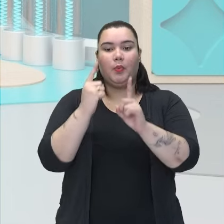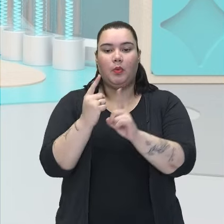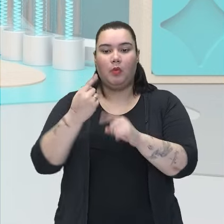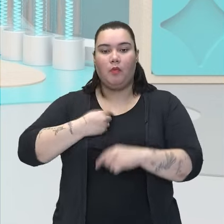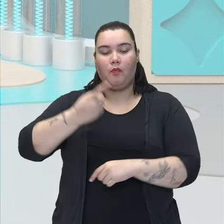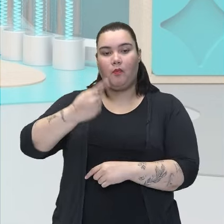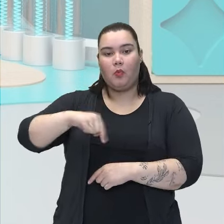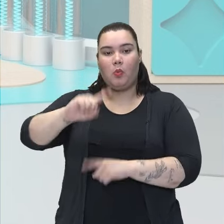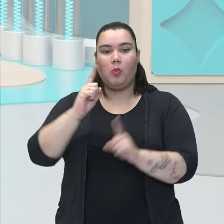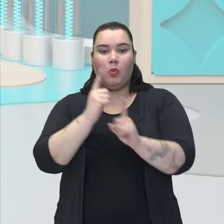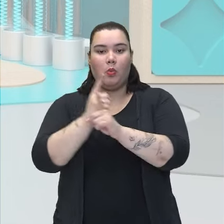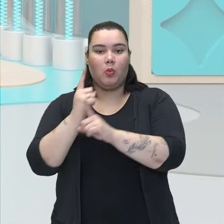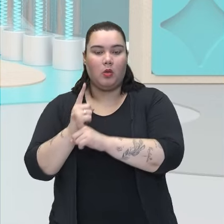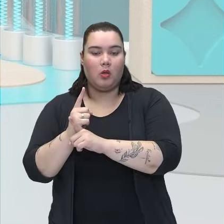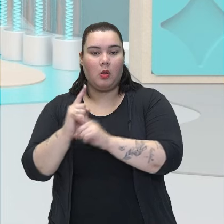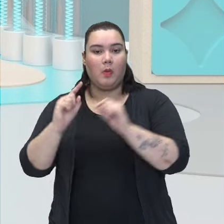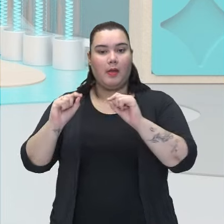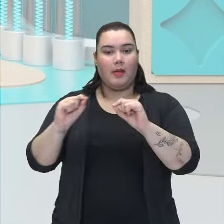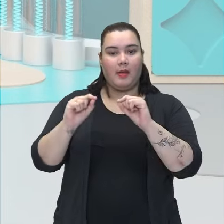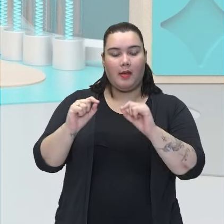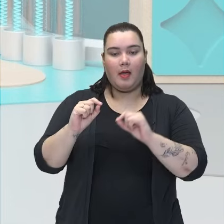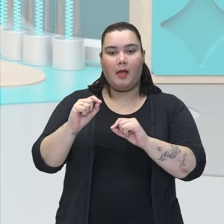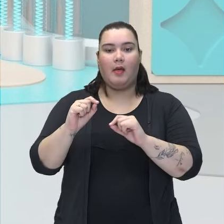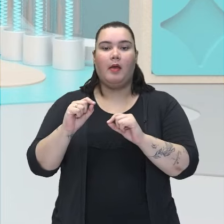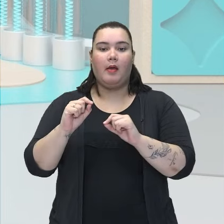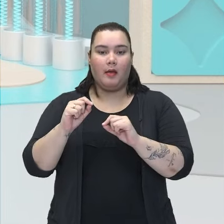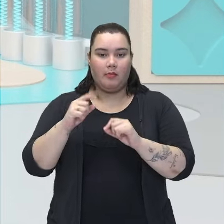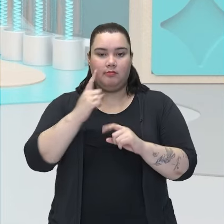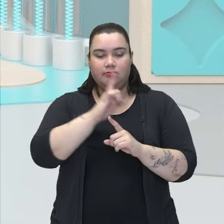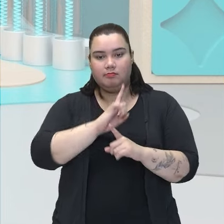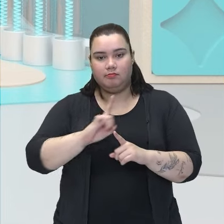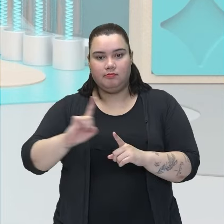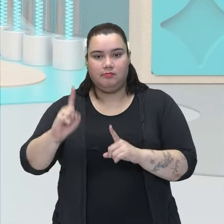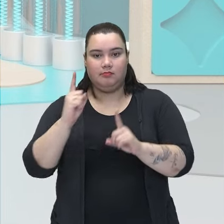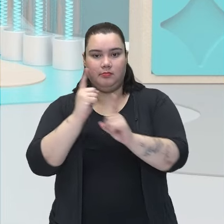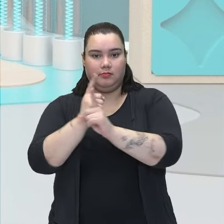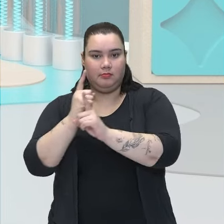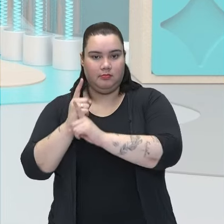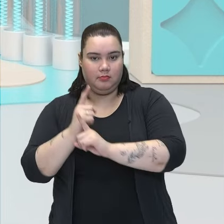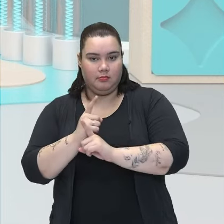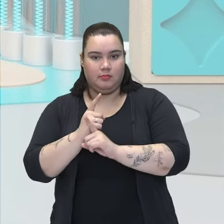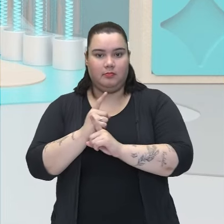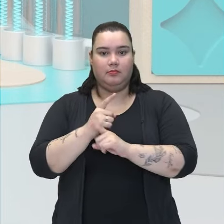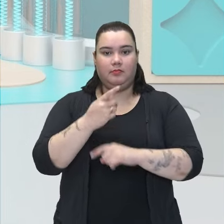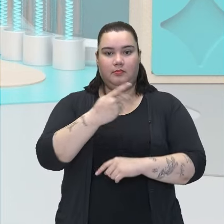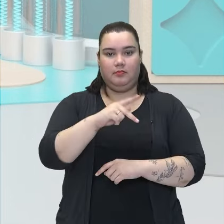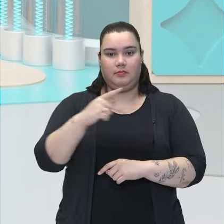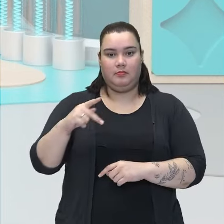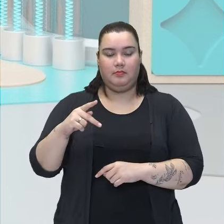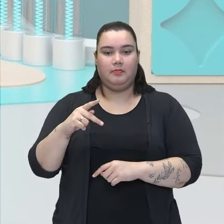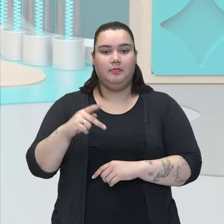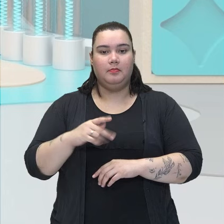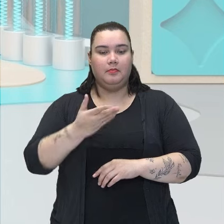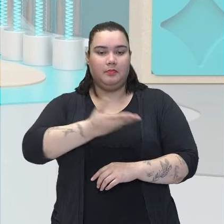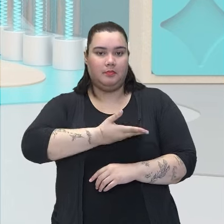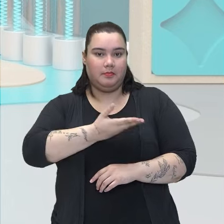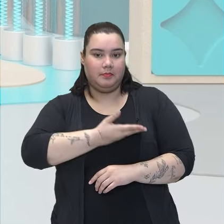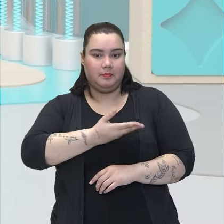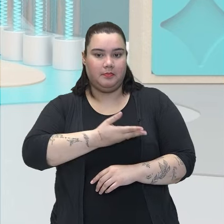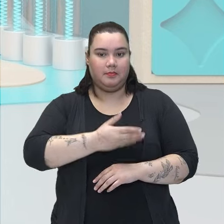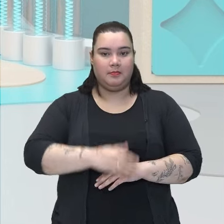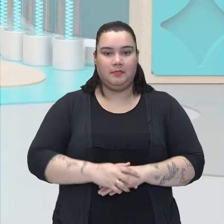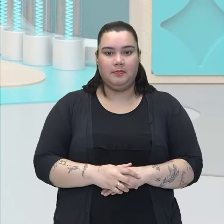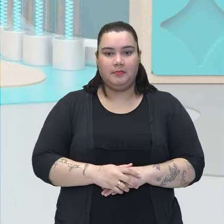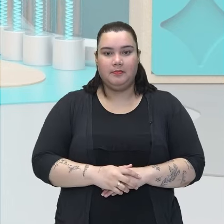friends. Então, eles já estavam lá me esperando. Então, eu já estava a caminho para encontrar com os meus friends. I'm going to meet